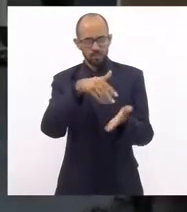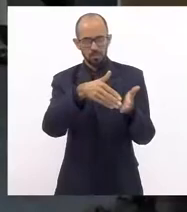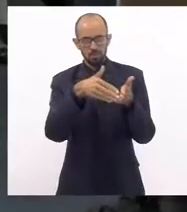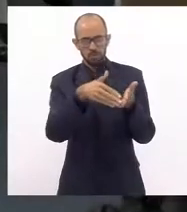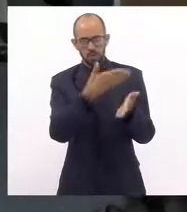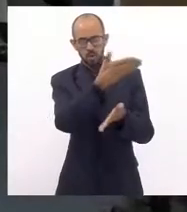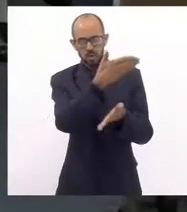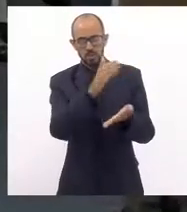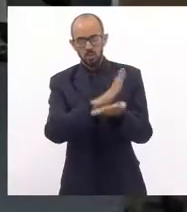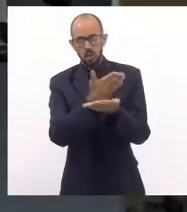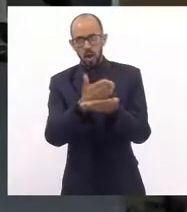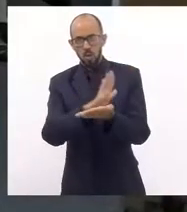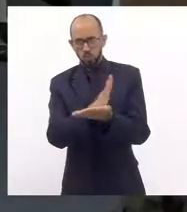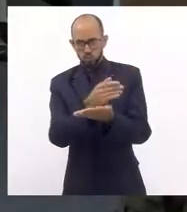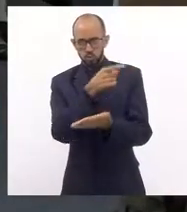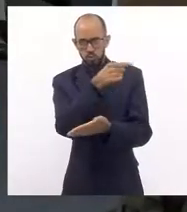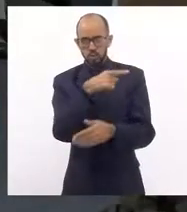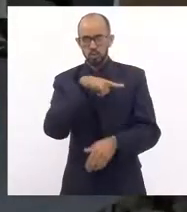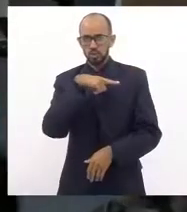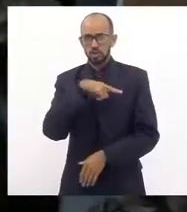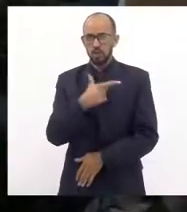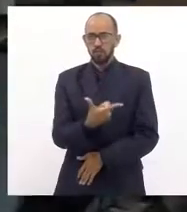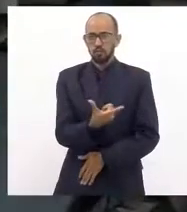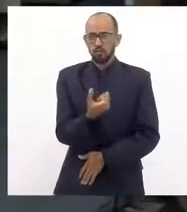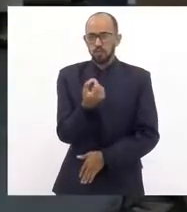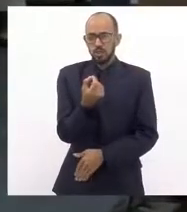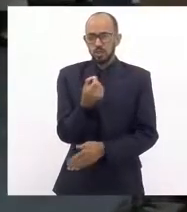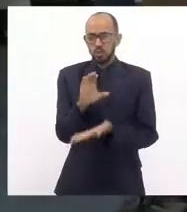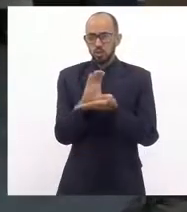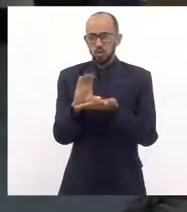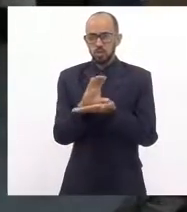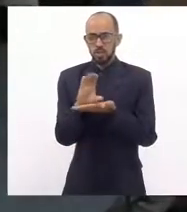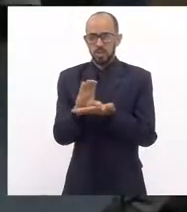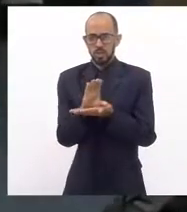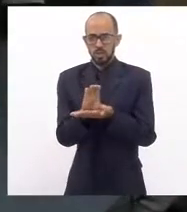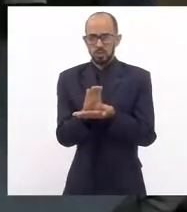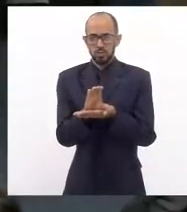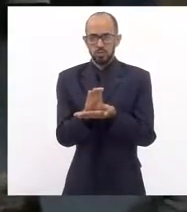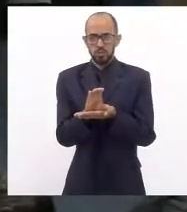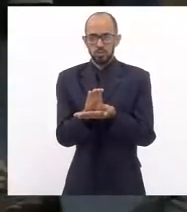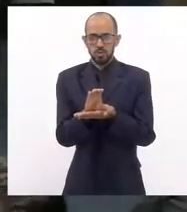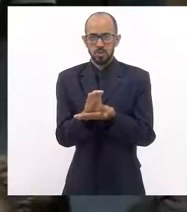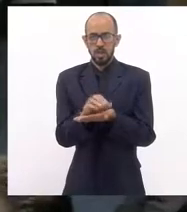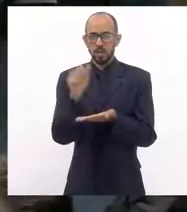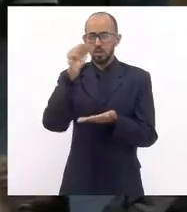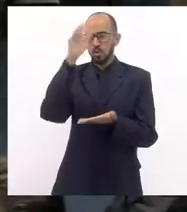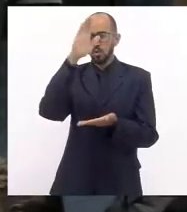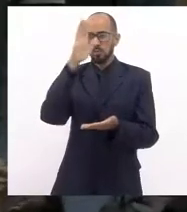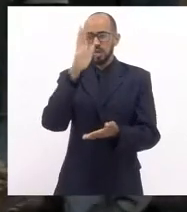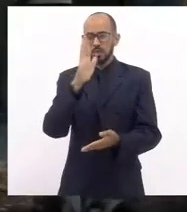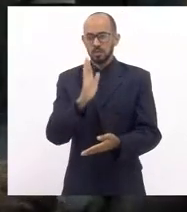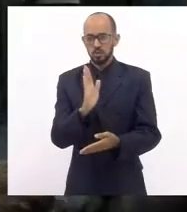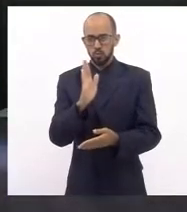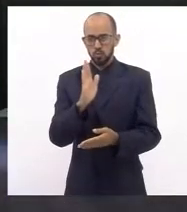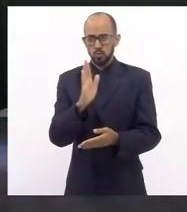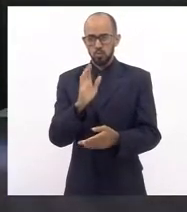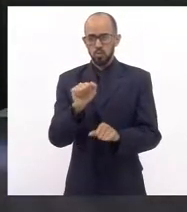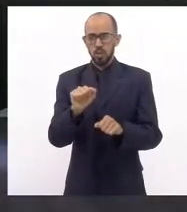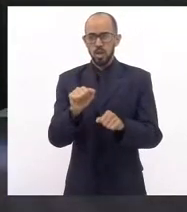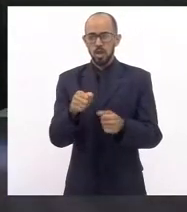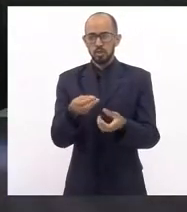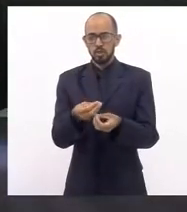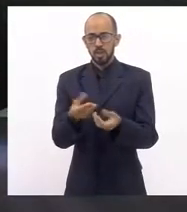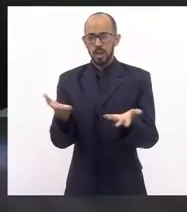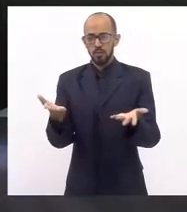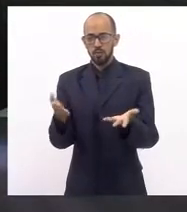Esses são alguns. Nós temos 20 conselheiros que está espalhado no Brasil. Nós estamos levando o conselho